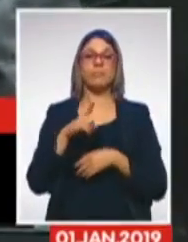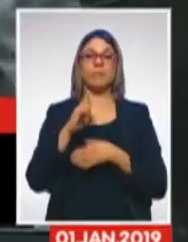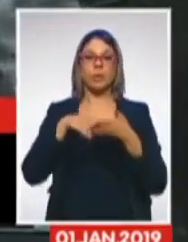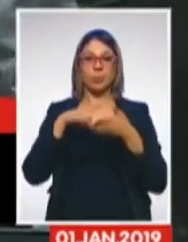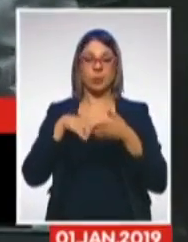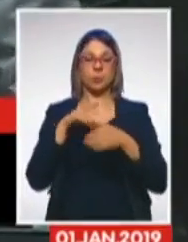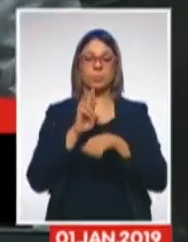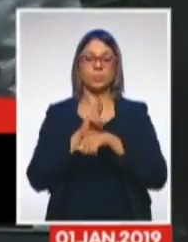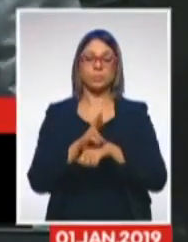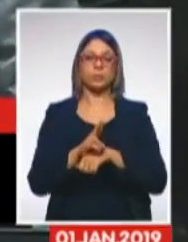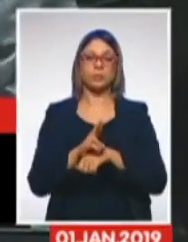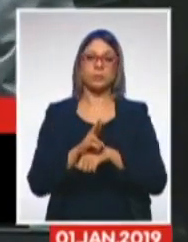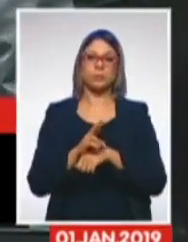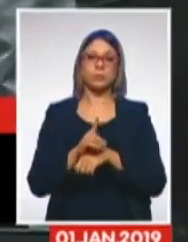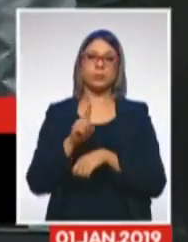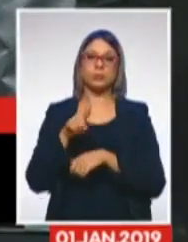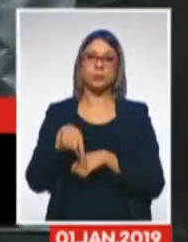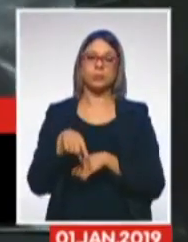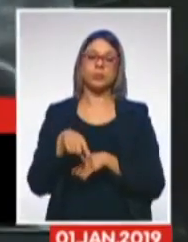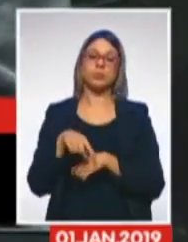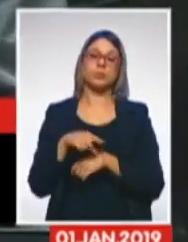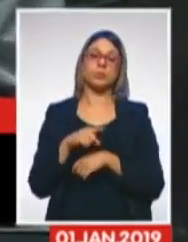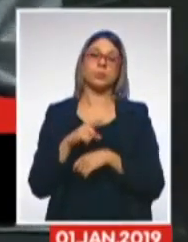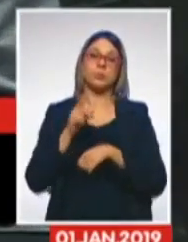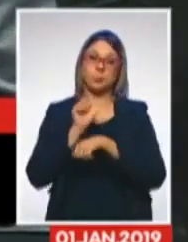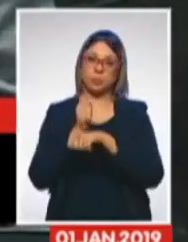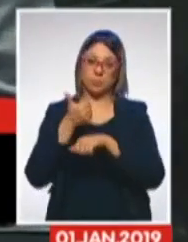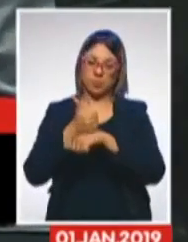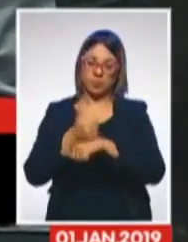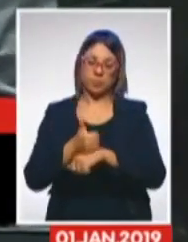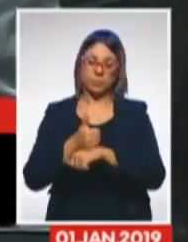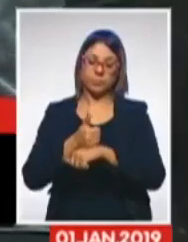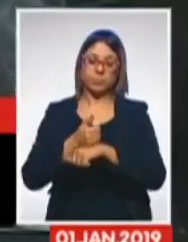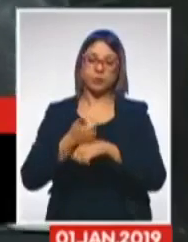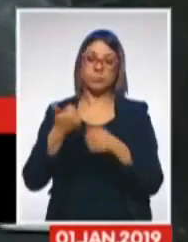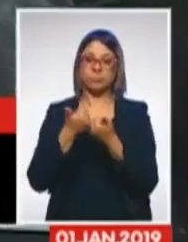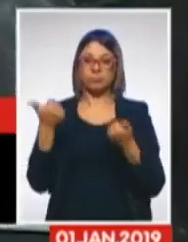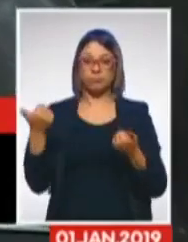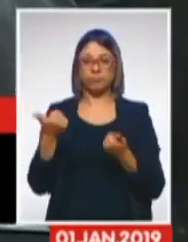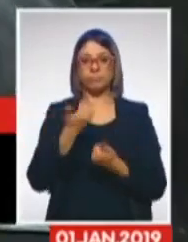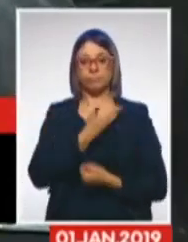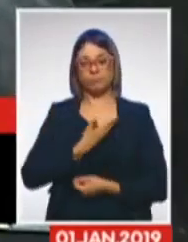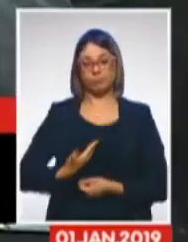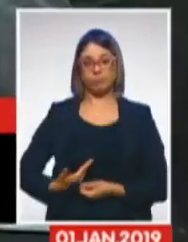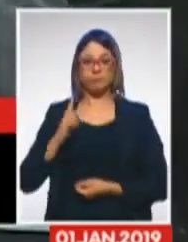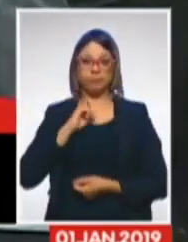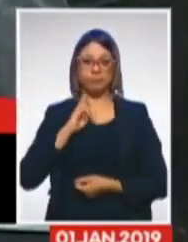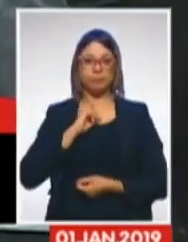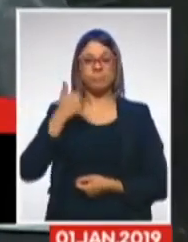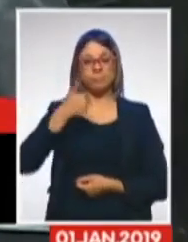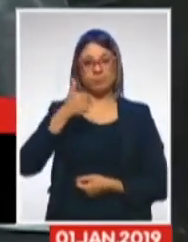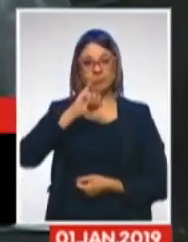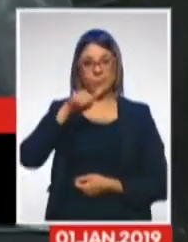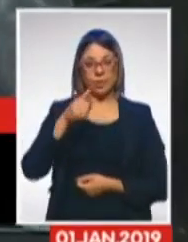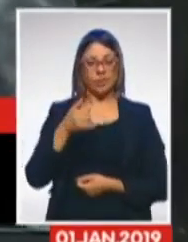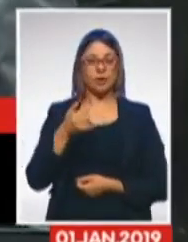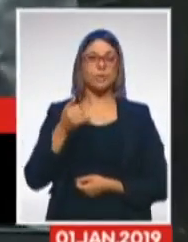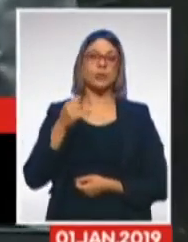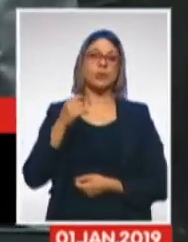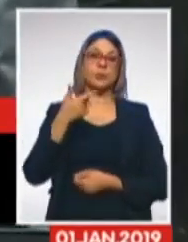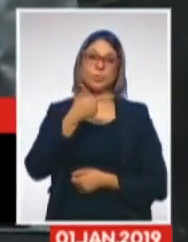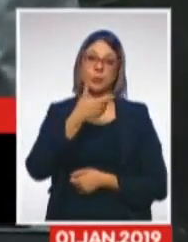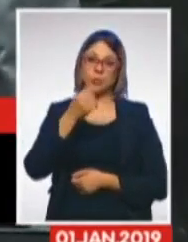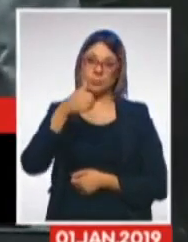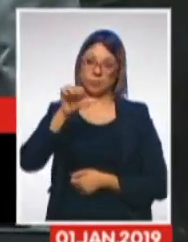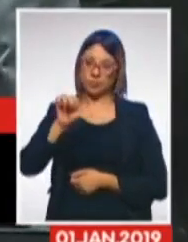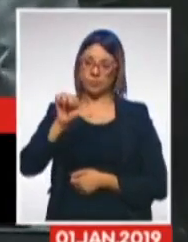senhor Paulo Eduardo Rocha Brant, no cargo de vice-governador do Estado de Minas Gerais. Em 1º de janeiro de 2019,